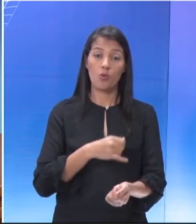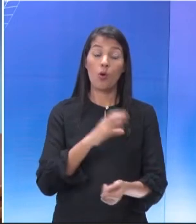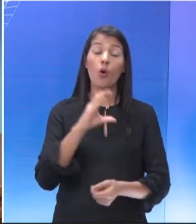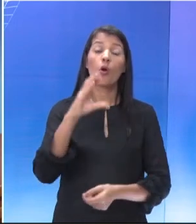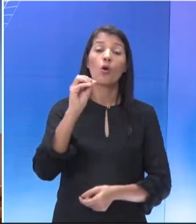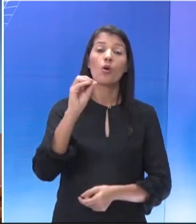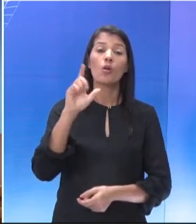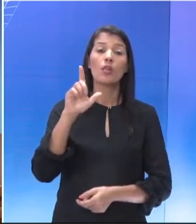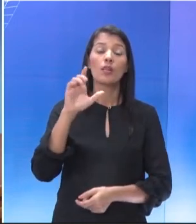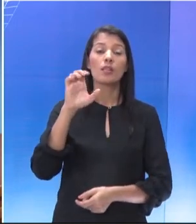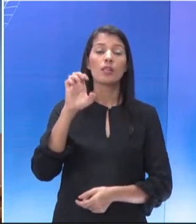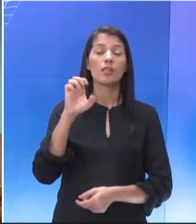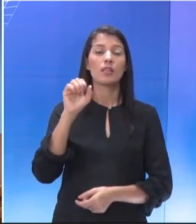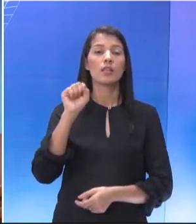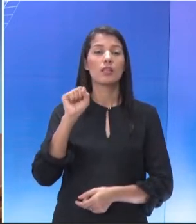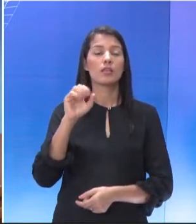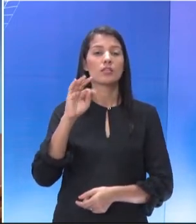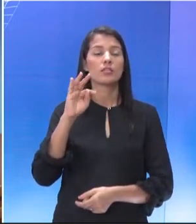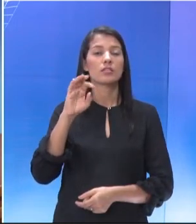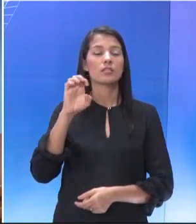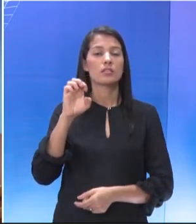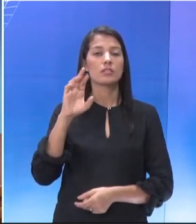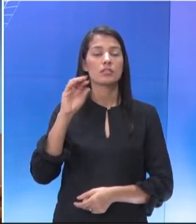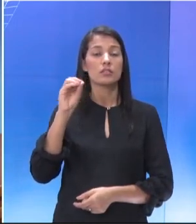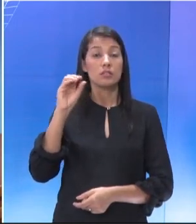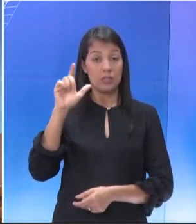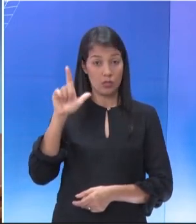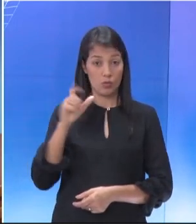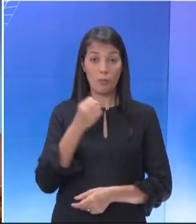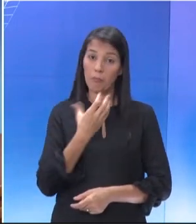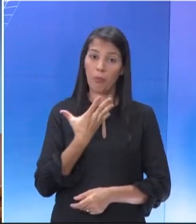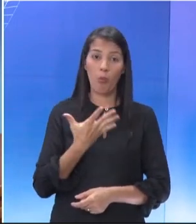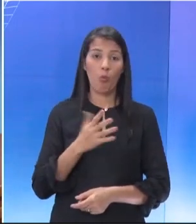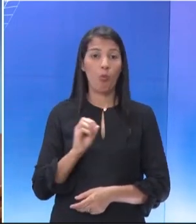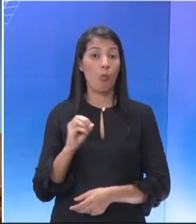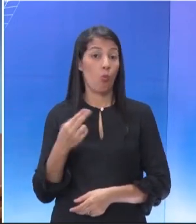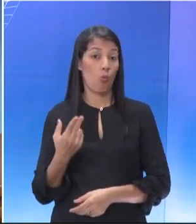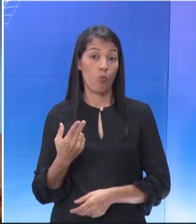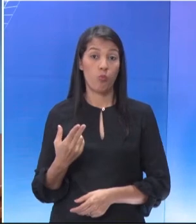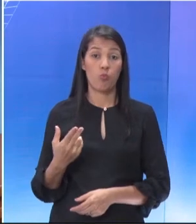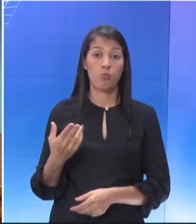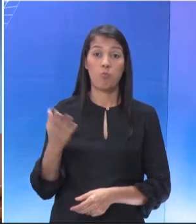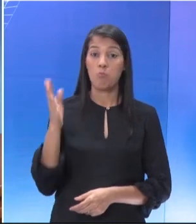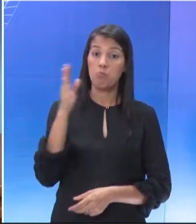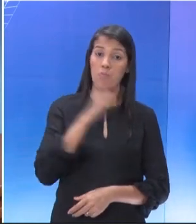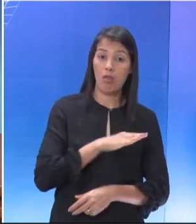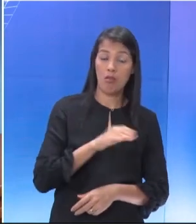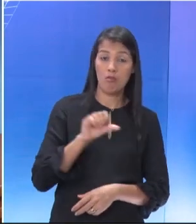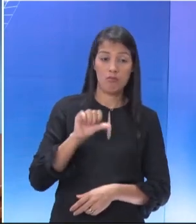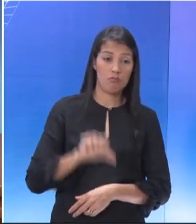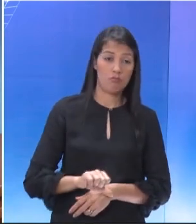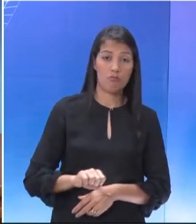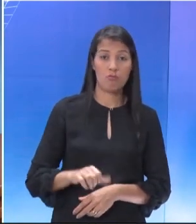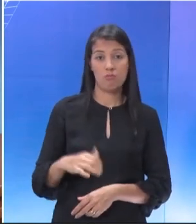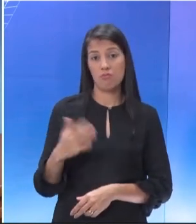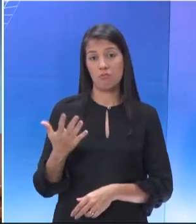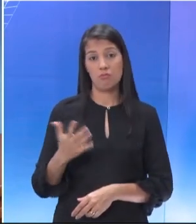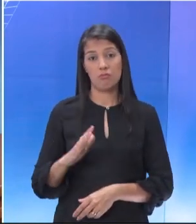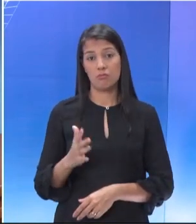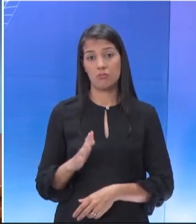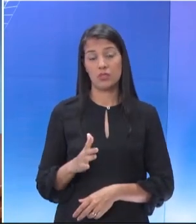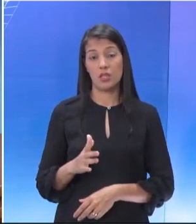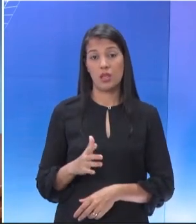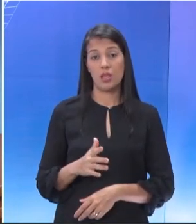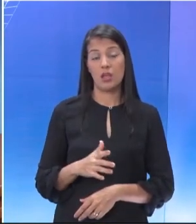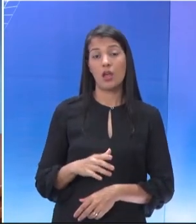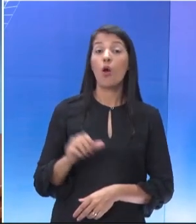mas os dois eles são importantes. Lembrando que o colesterol ruim, o LDL, ele causa um problema, principalmente na corrente sanguínea,